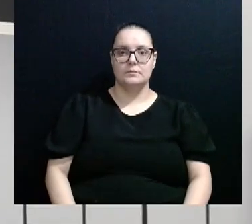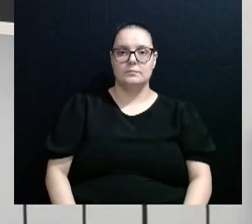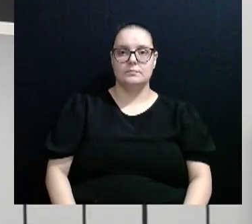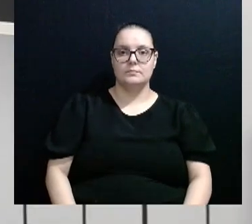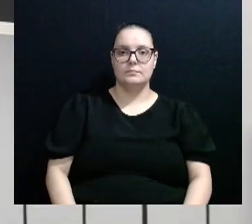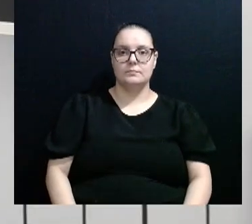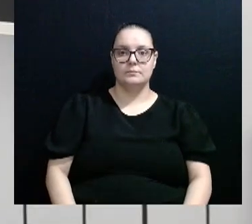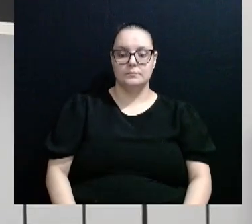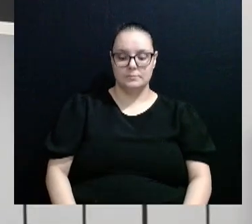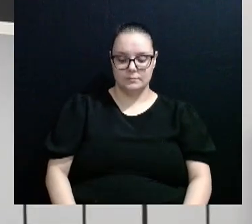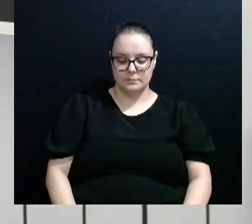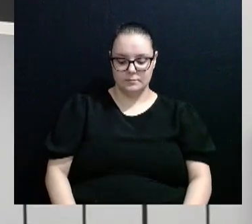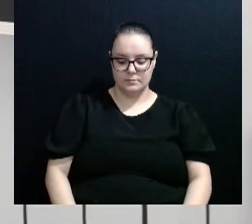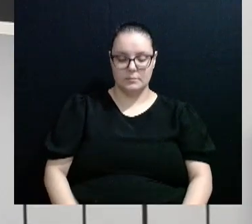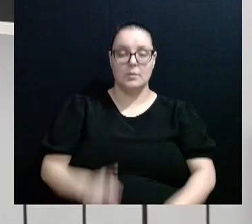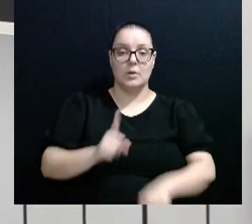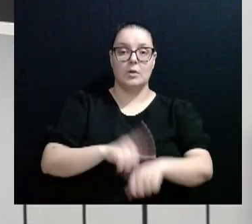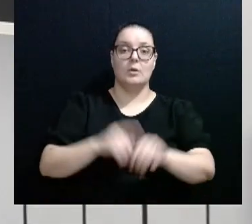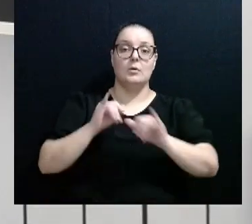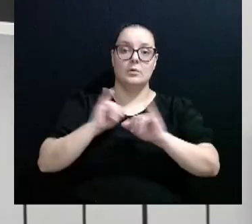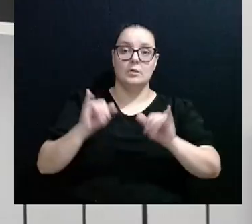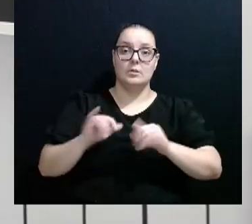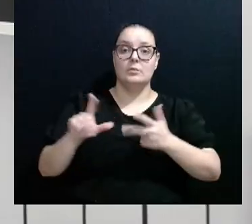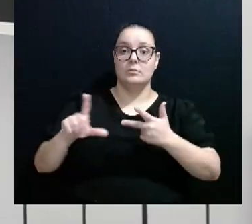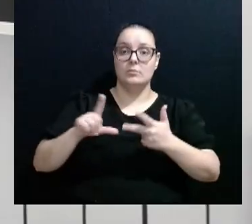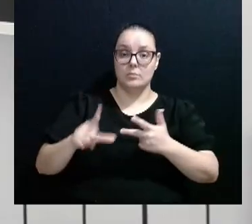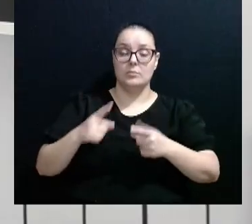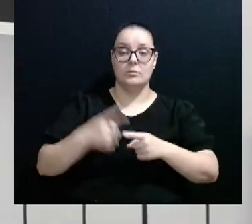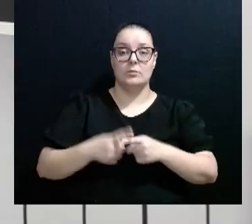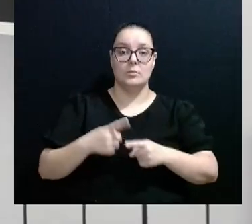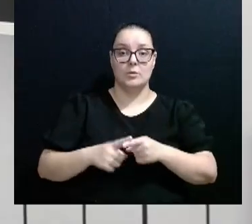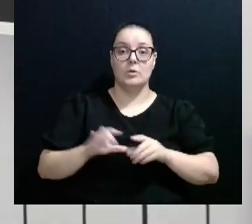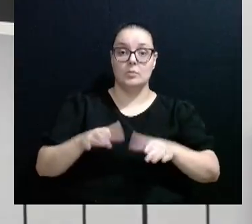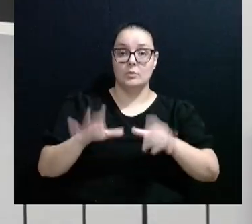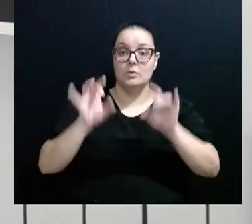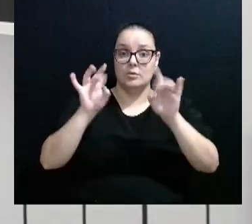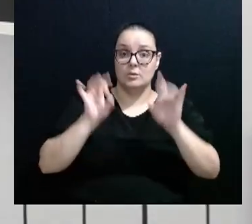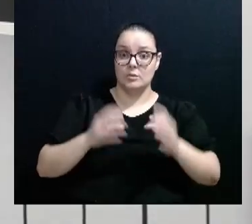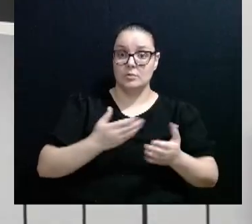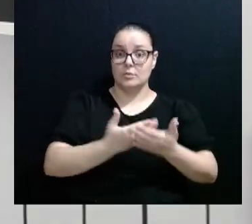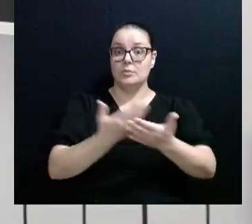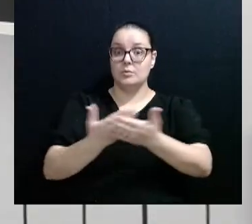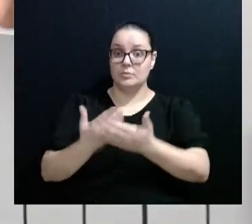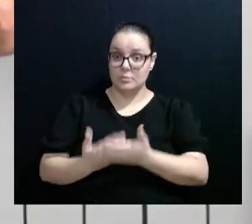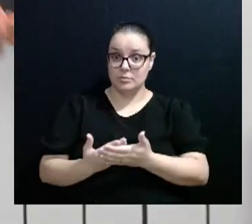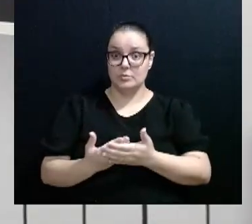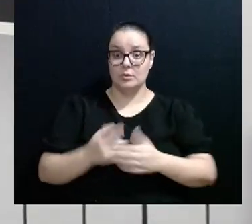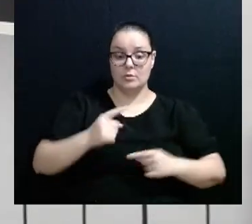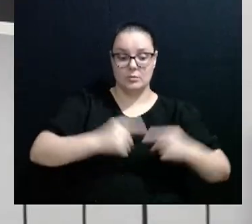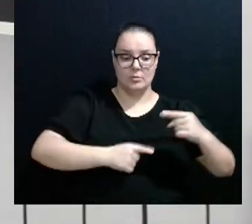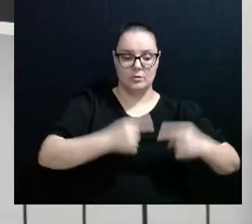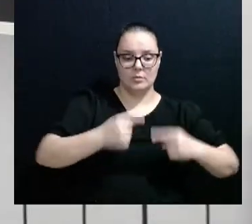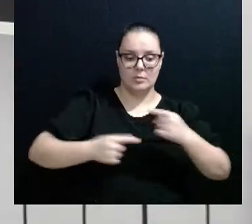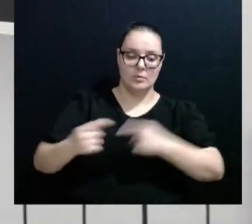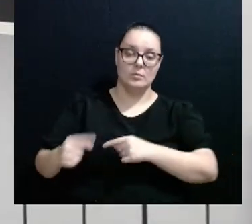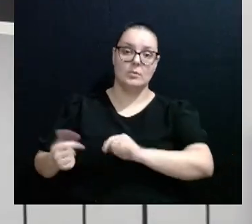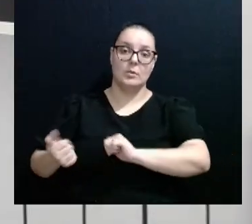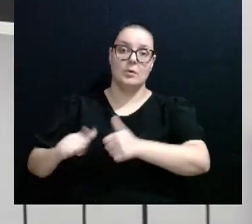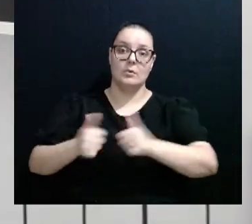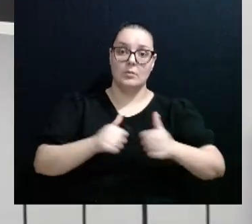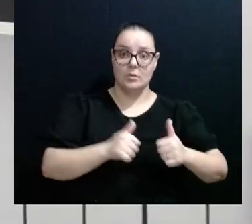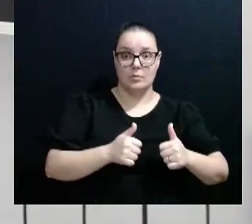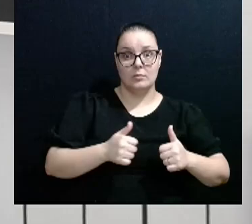Hora das notícias do Legislativo, porque Comissão Especial de Estudos faz balanço para avaliar e debater a